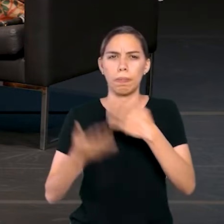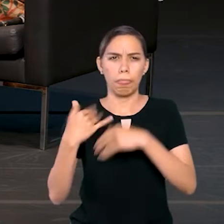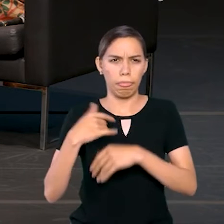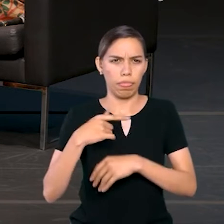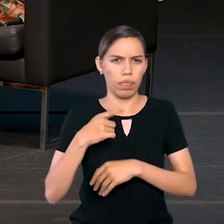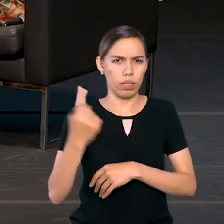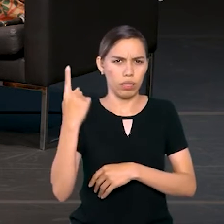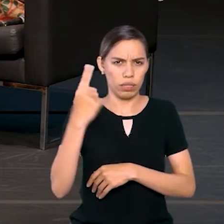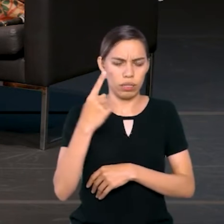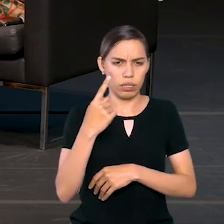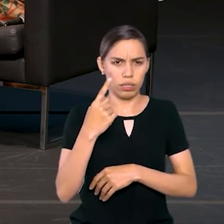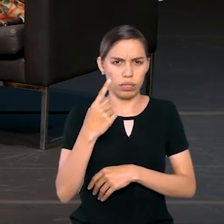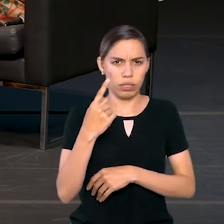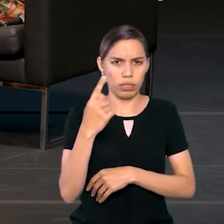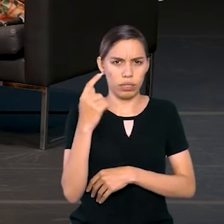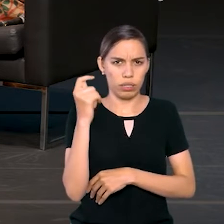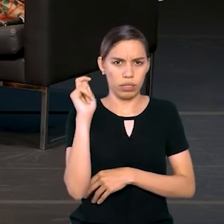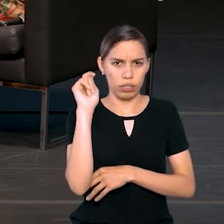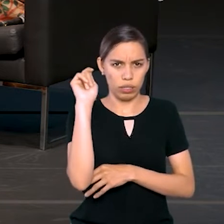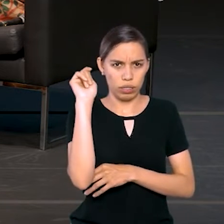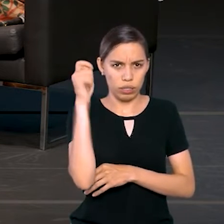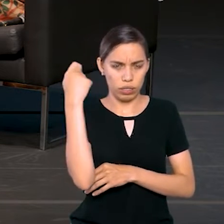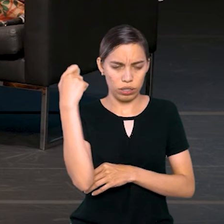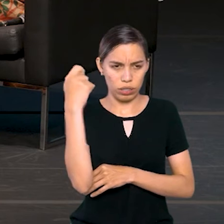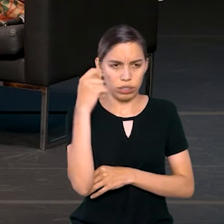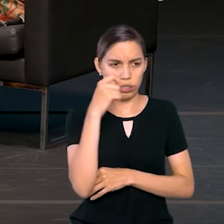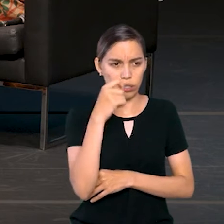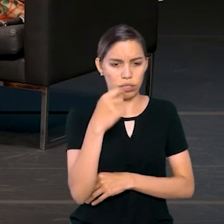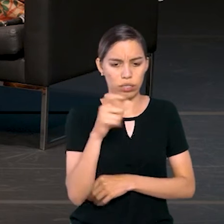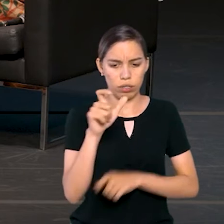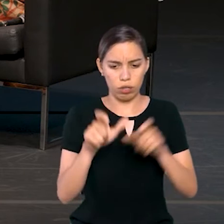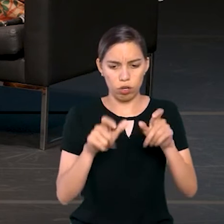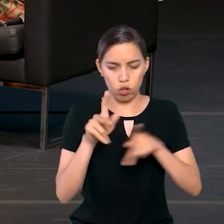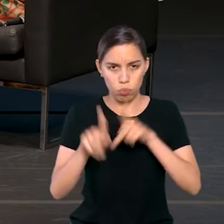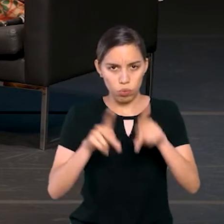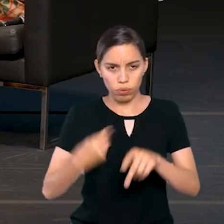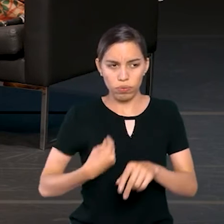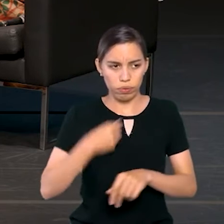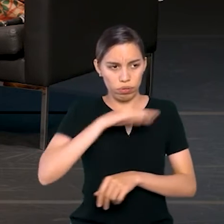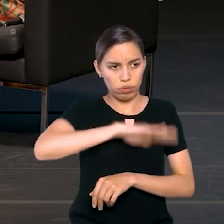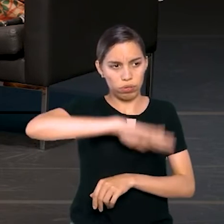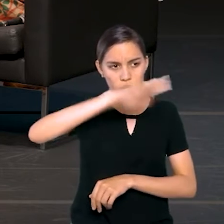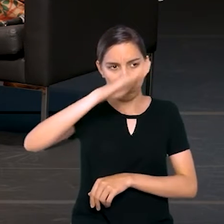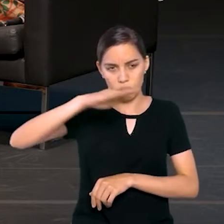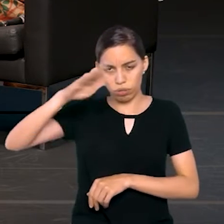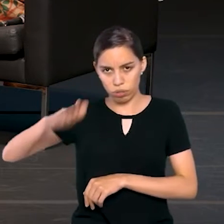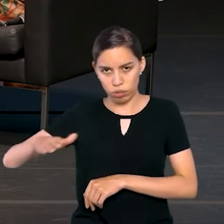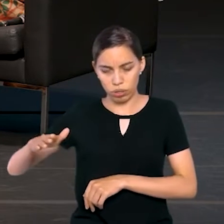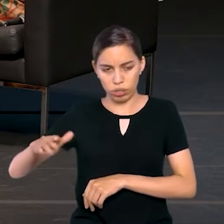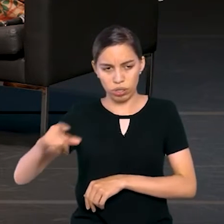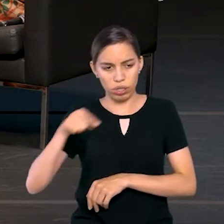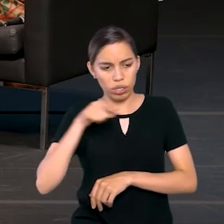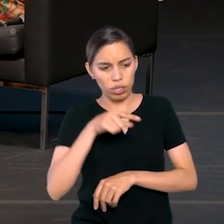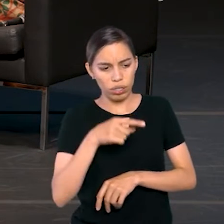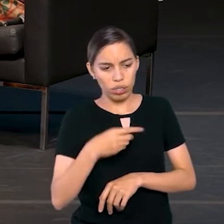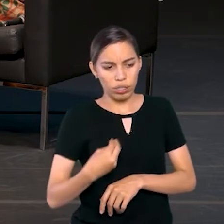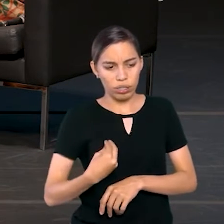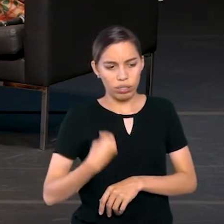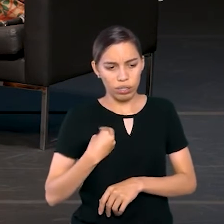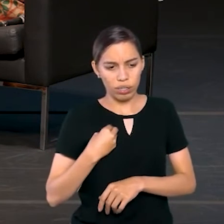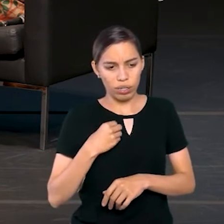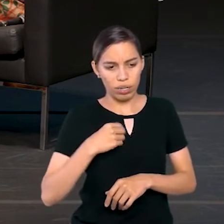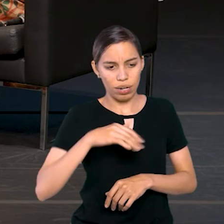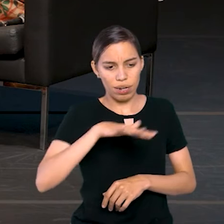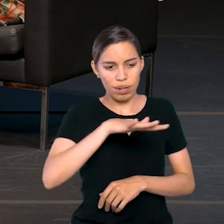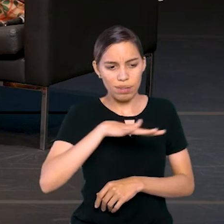vivem em diferentes lugares das montanhas, têm uma ecologia própria para habitar cada um daqueles sítios.